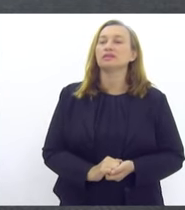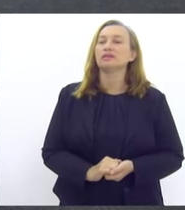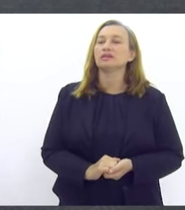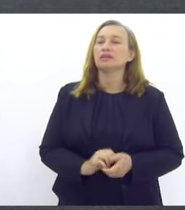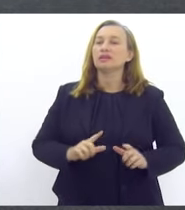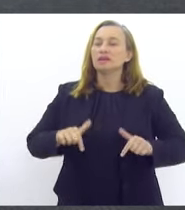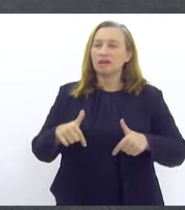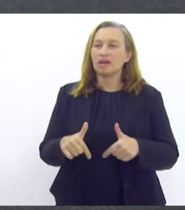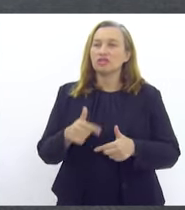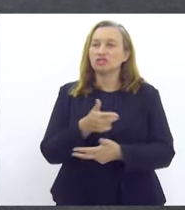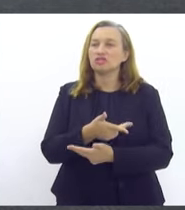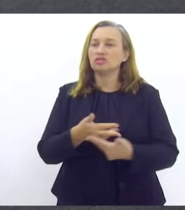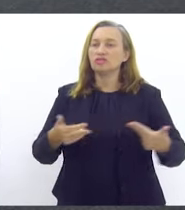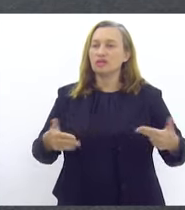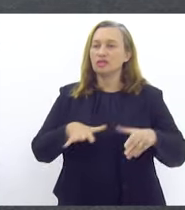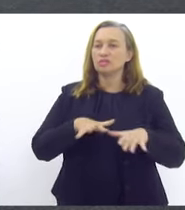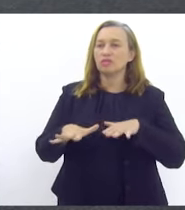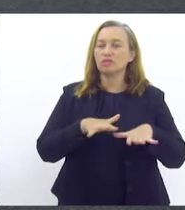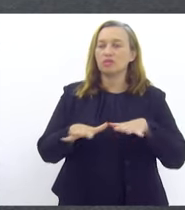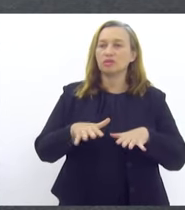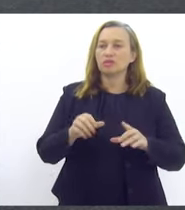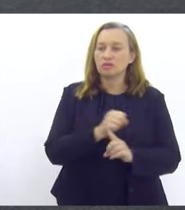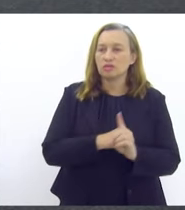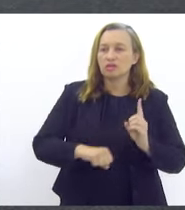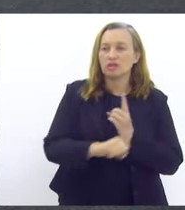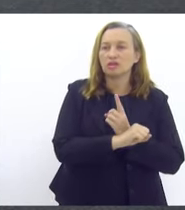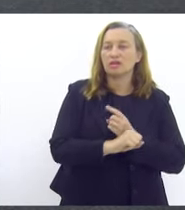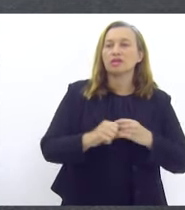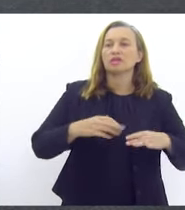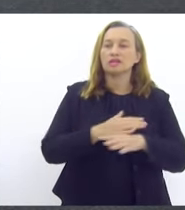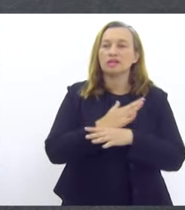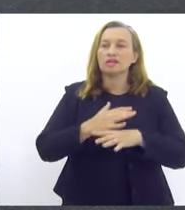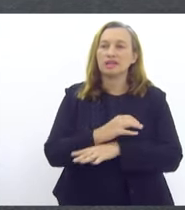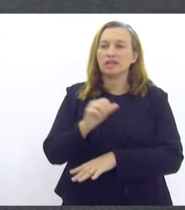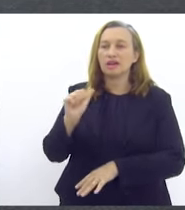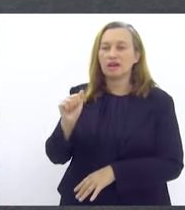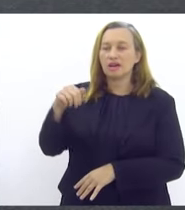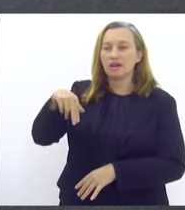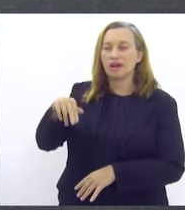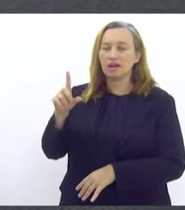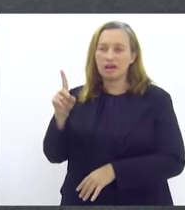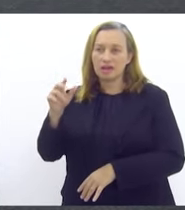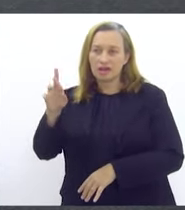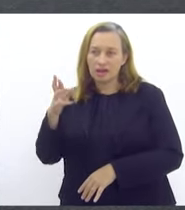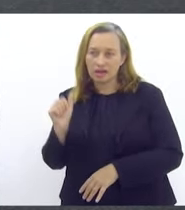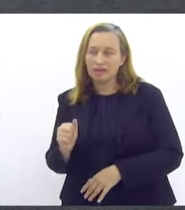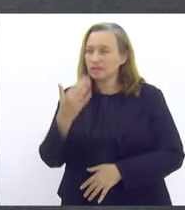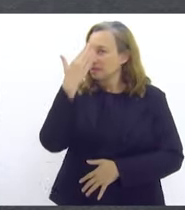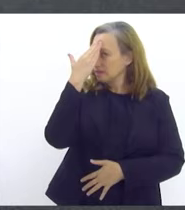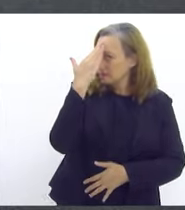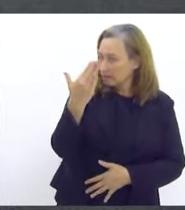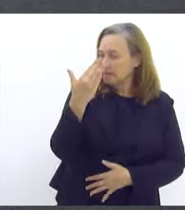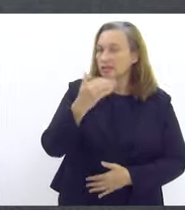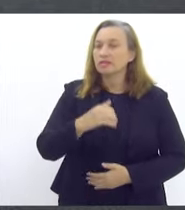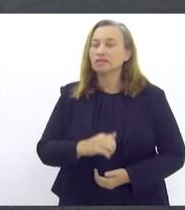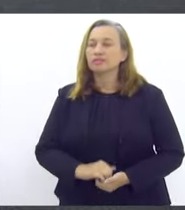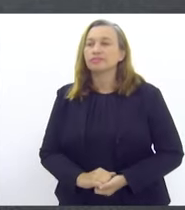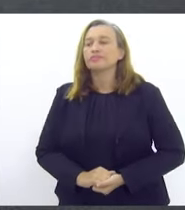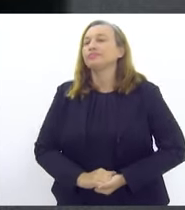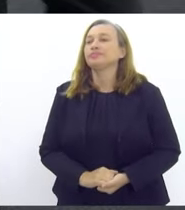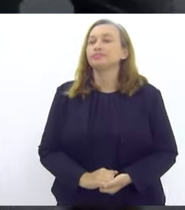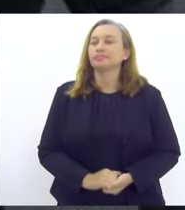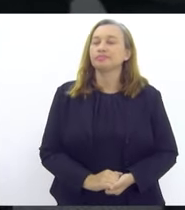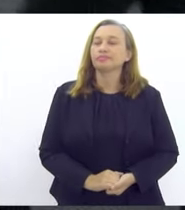atua nos diversos movimentos sociais da cidade de Angra dos Reis. Fica aqui o nosso agradecimento,